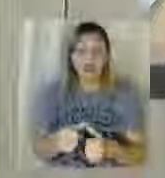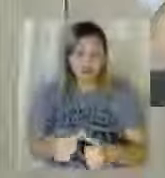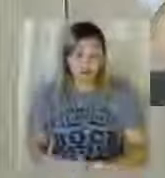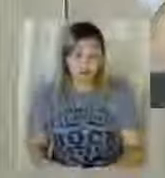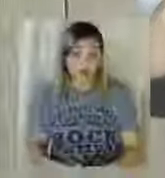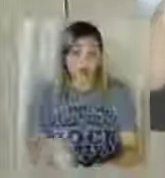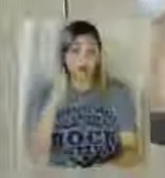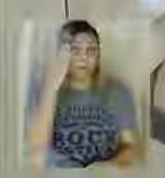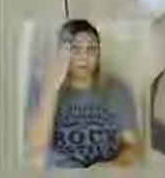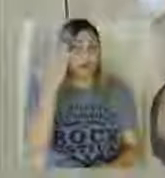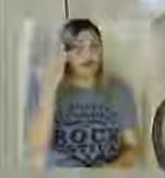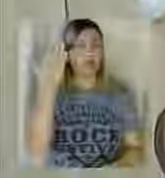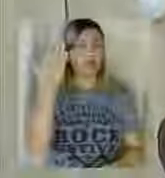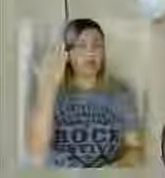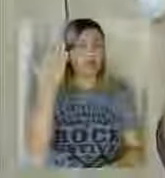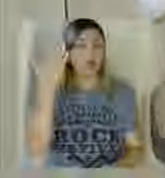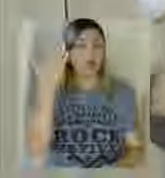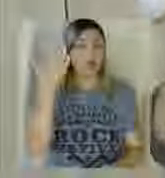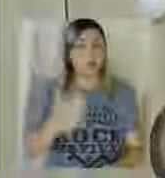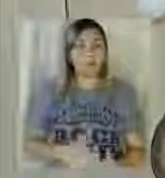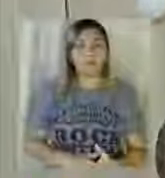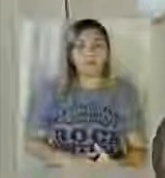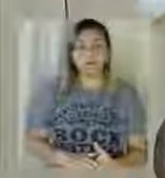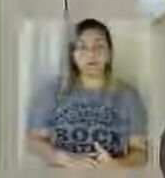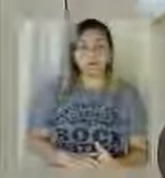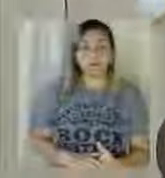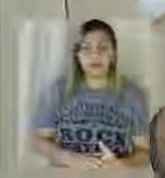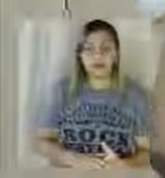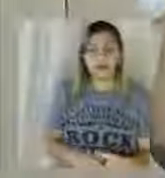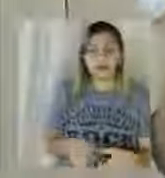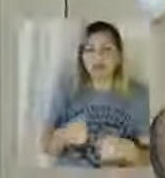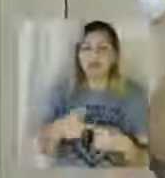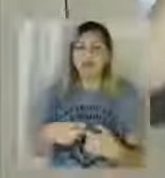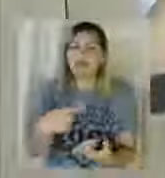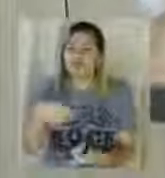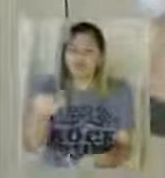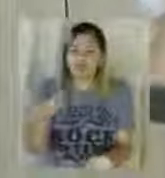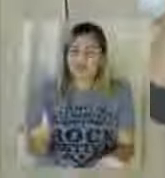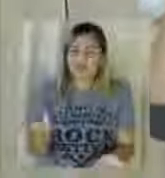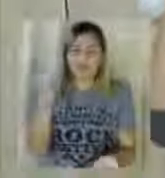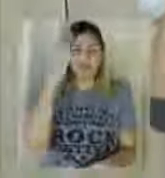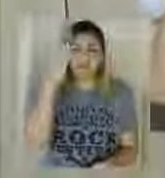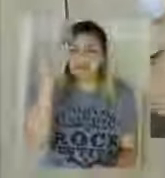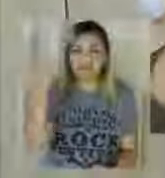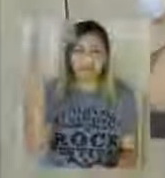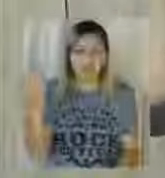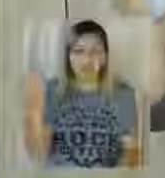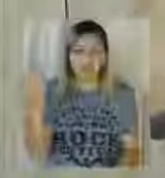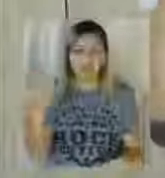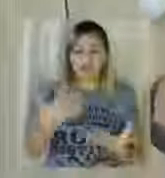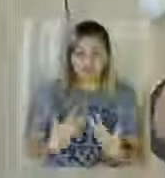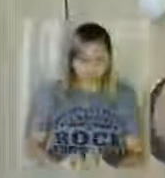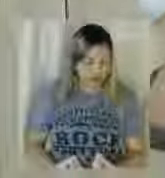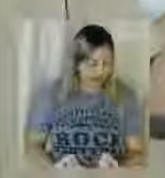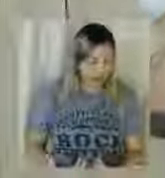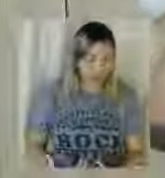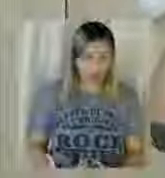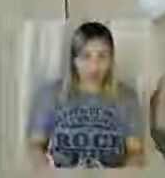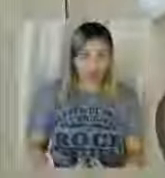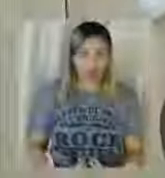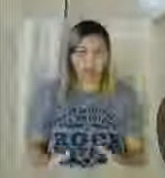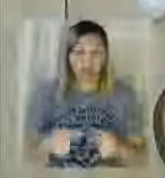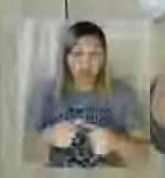ficava pensando, qual é o objetivo daquilo? Não entendi. Me cansava, ficava em